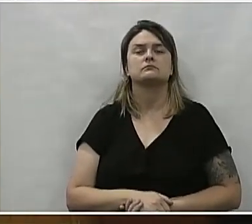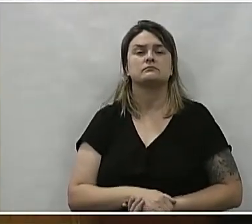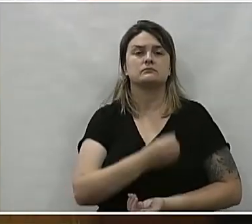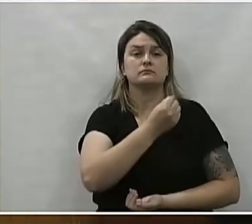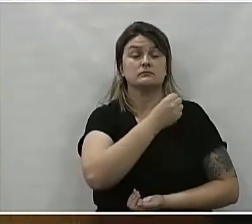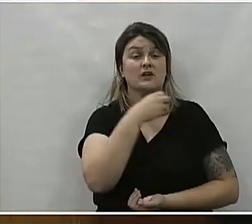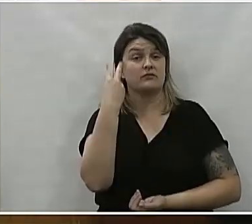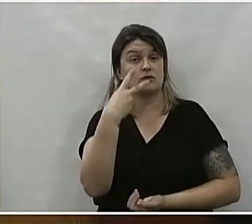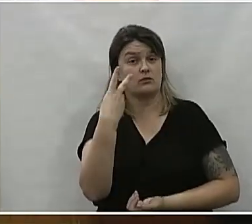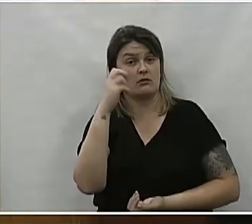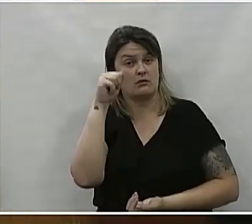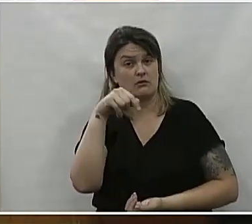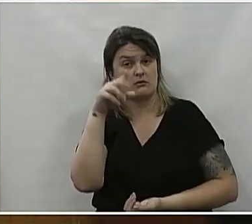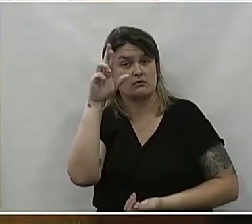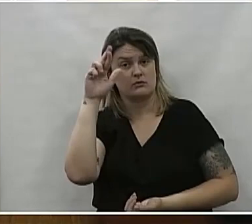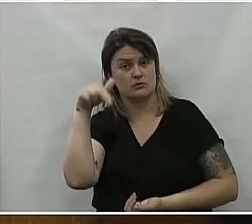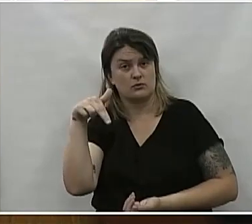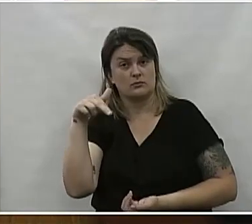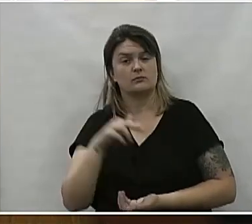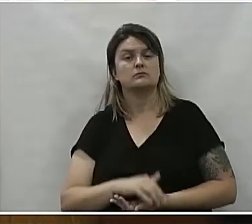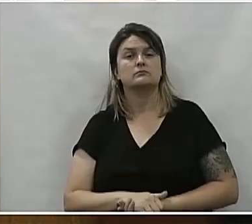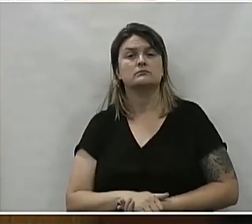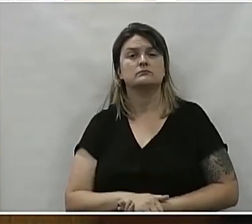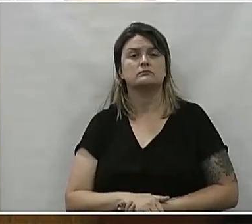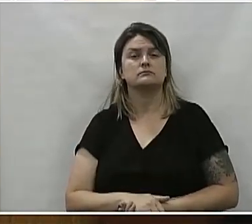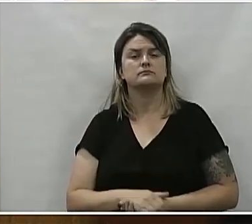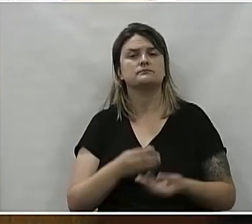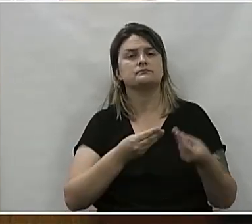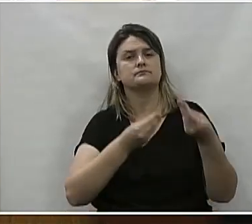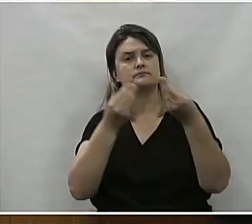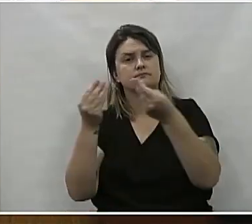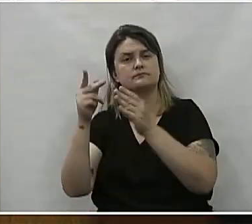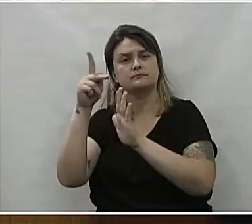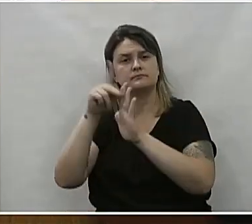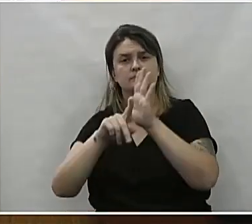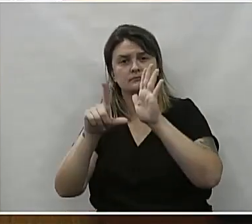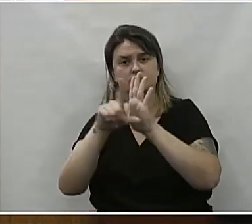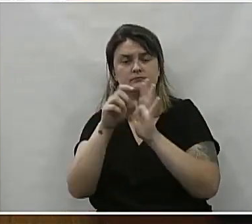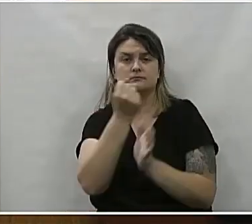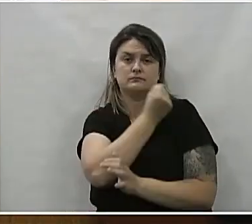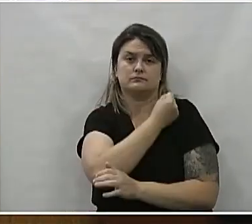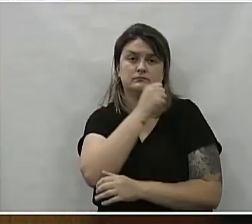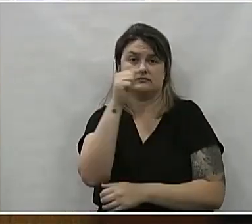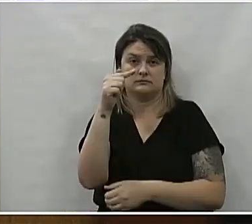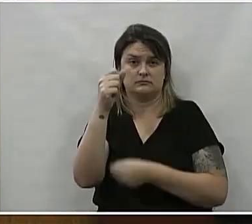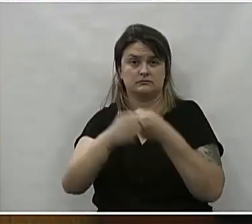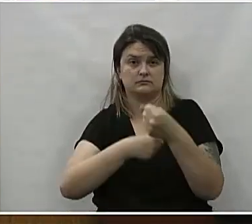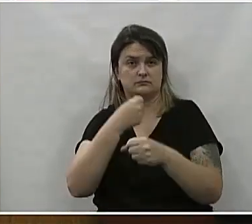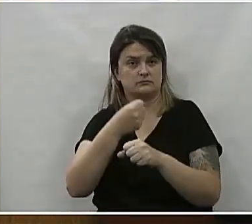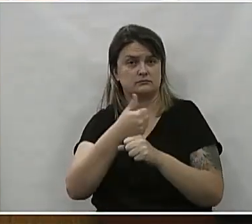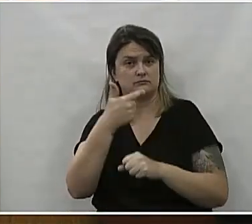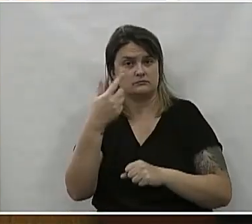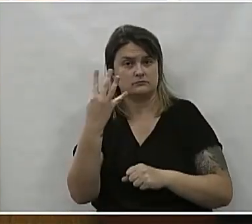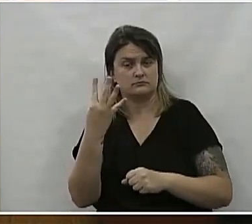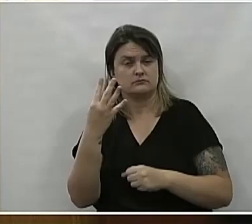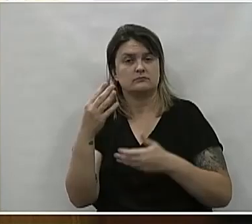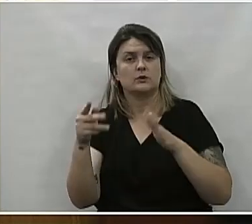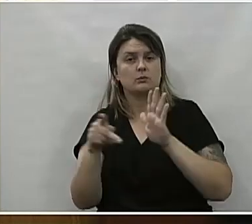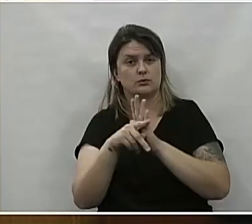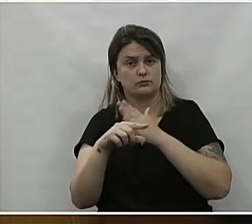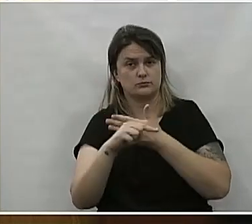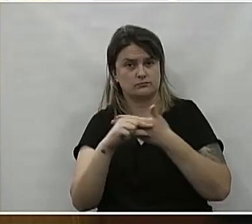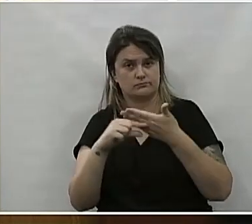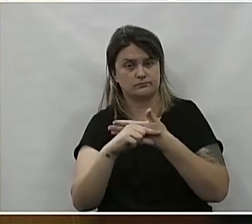Do vereador Anderson Cripa Luiz Cardoso Encaminho a projeto de lei ordinária número 7 de 2024 de sua